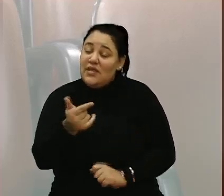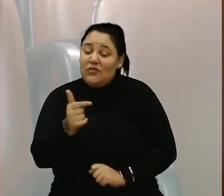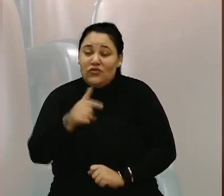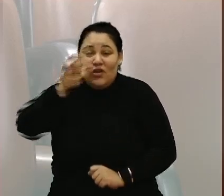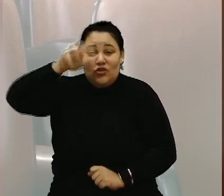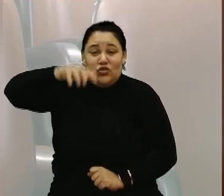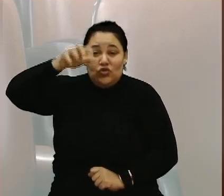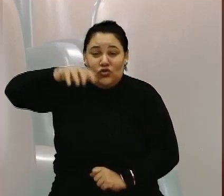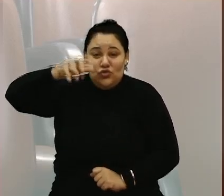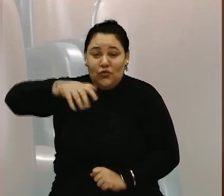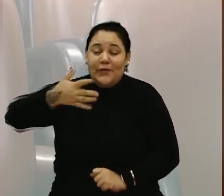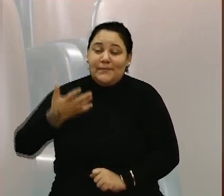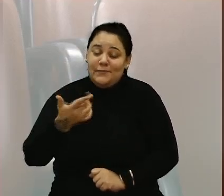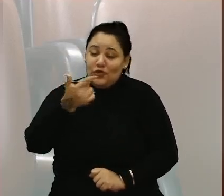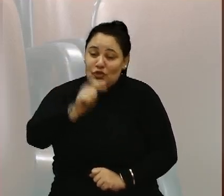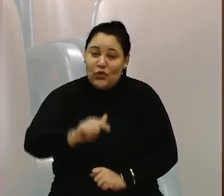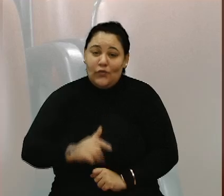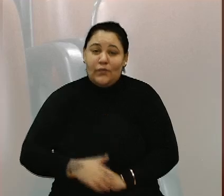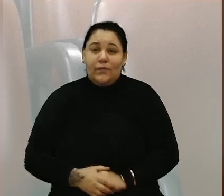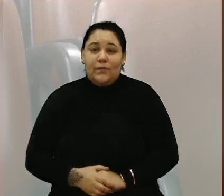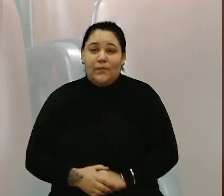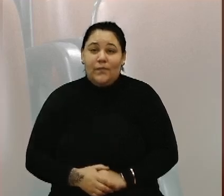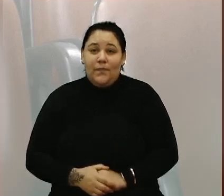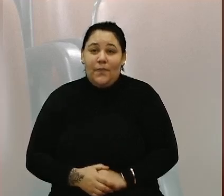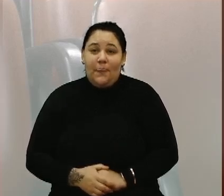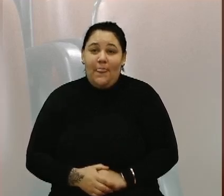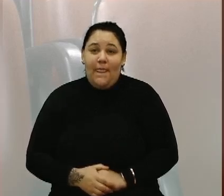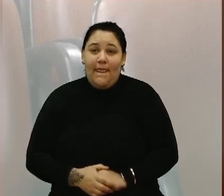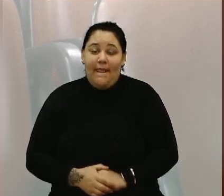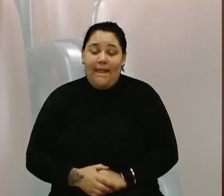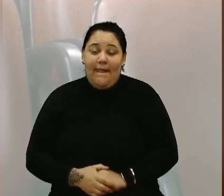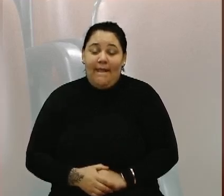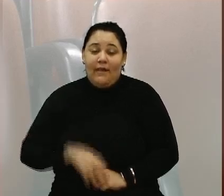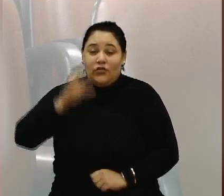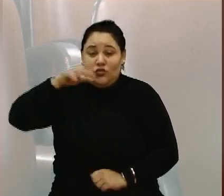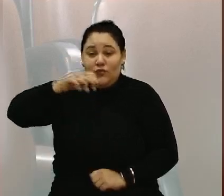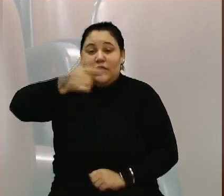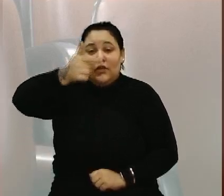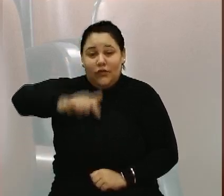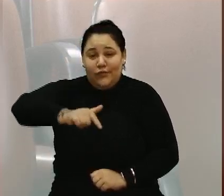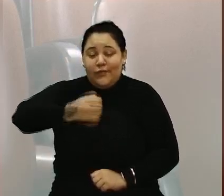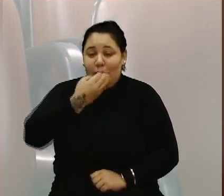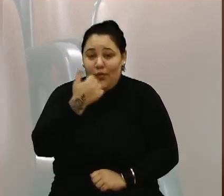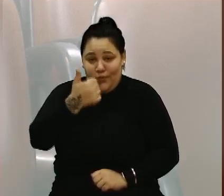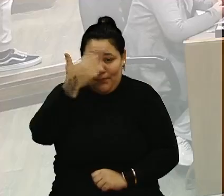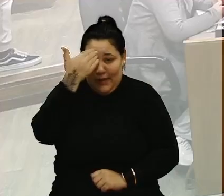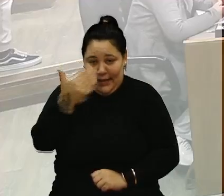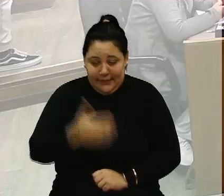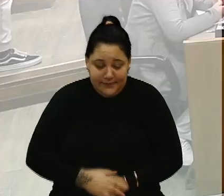grande chuvarada à noite. A grande chuvarada de novo, tá bom? Obrigado.